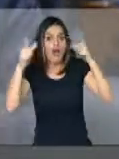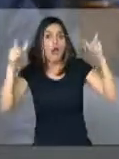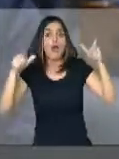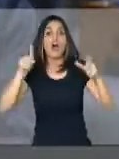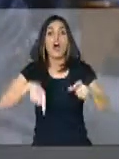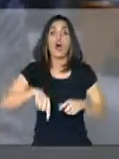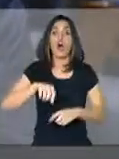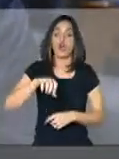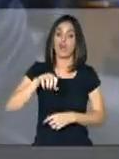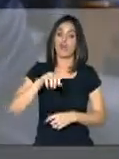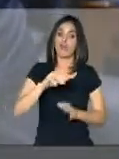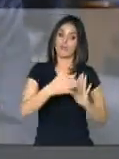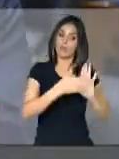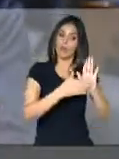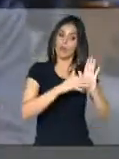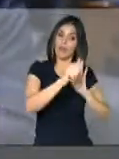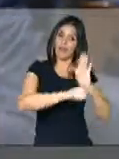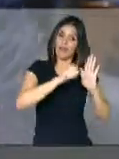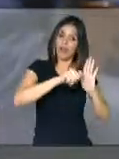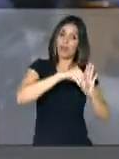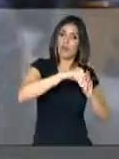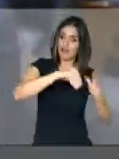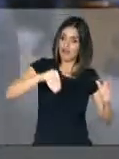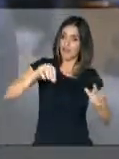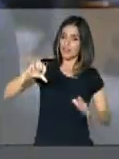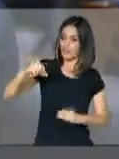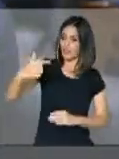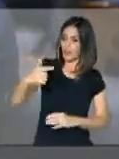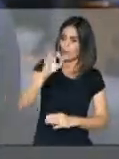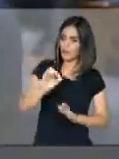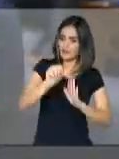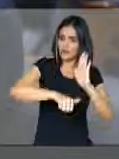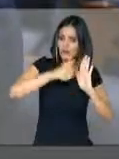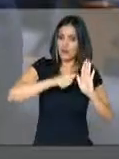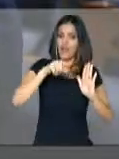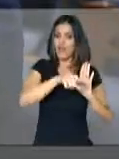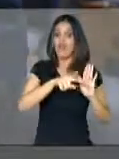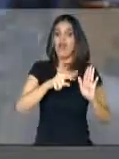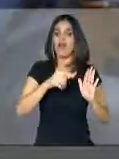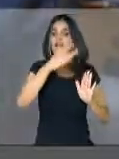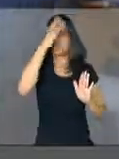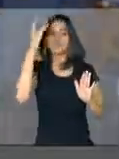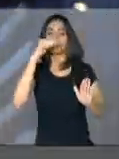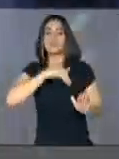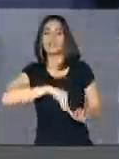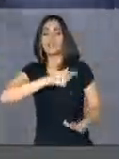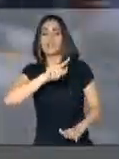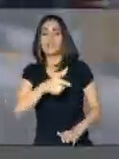92% da reforma é em cima de quem ganha em média R$ 1.300, está no texto.